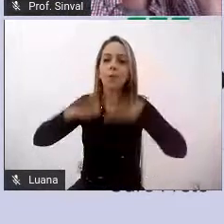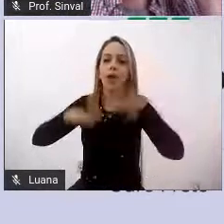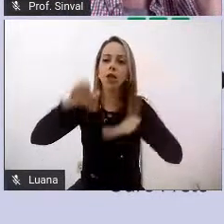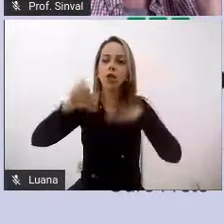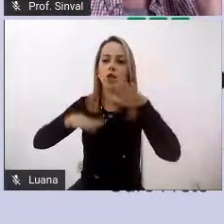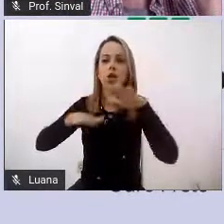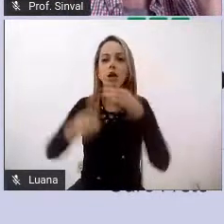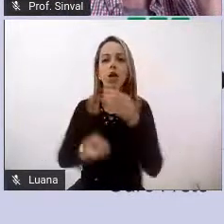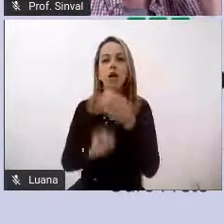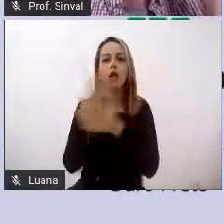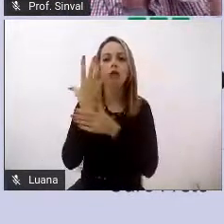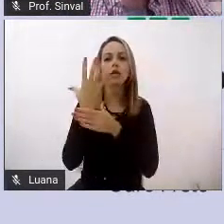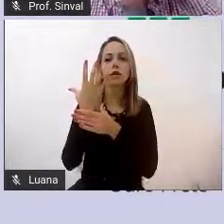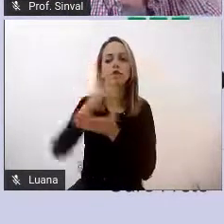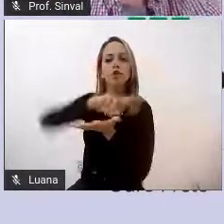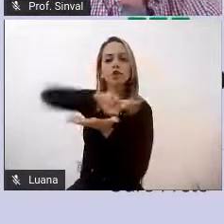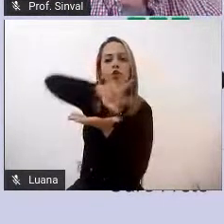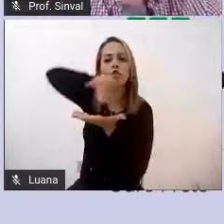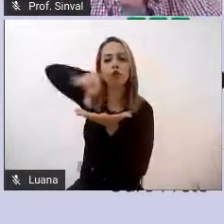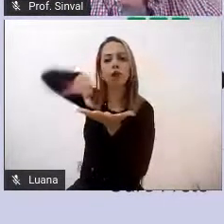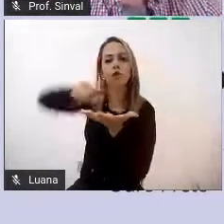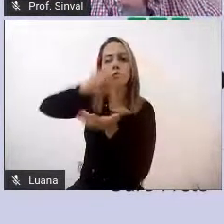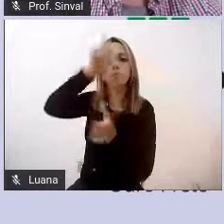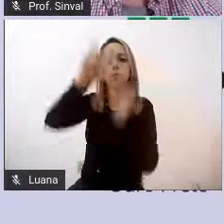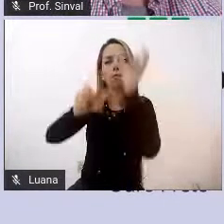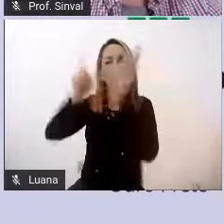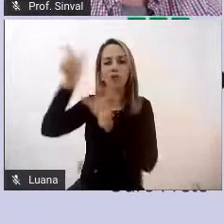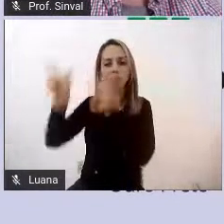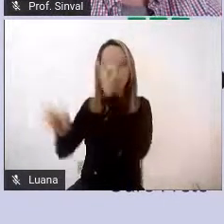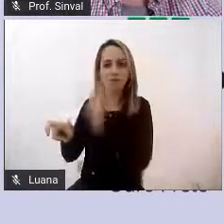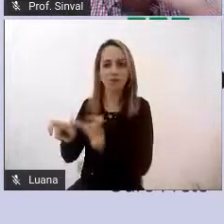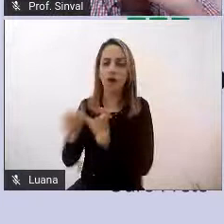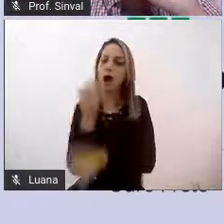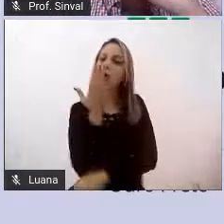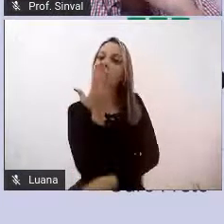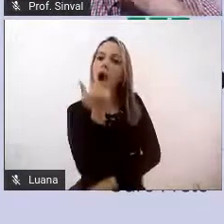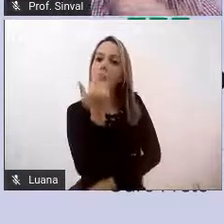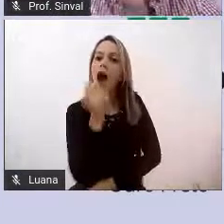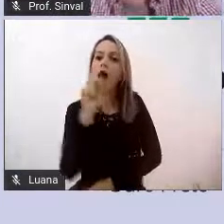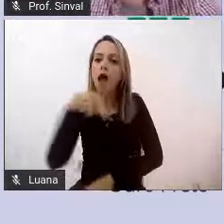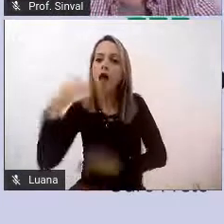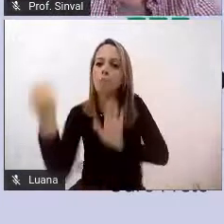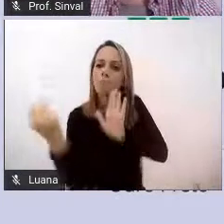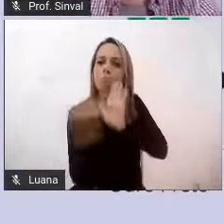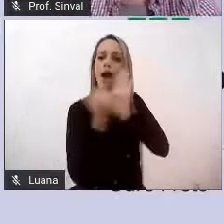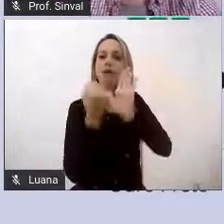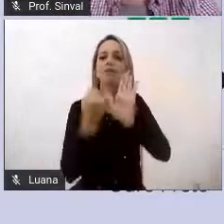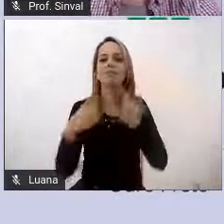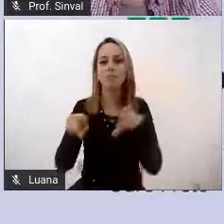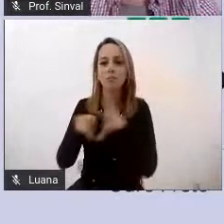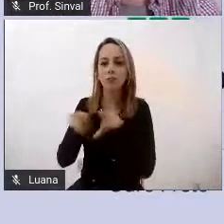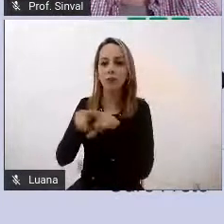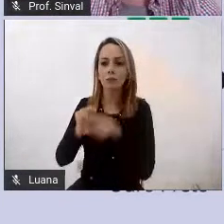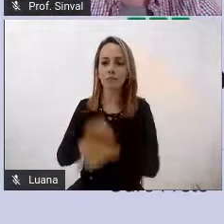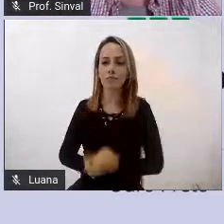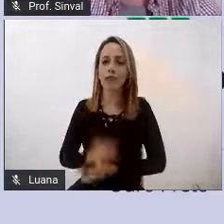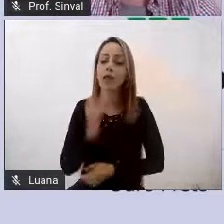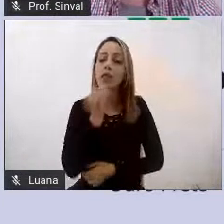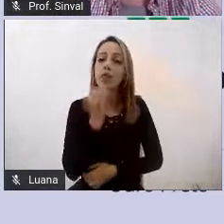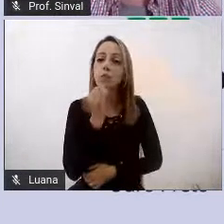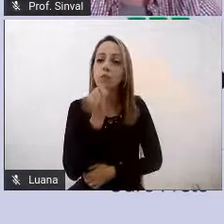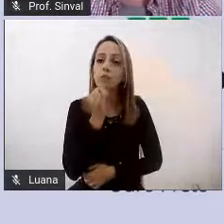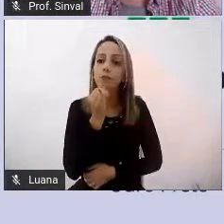de diferenças entre os indivíduos, e aí a alimentação entra como um desses marcadores. Por exemplo, quando se